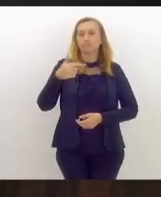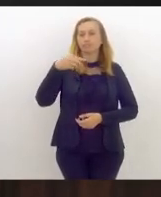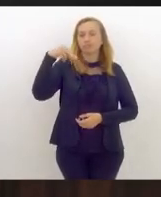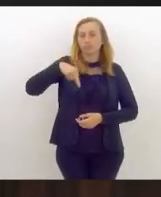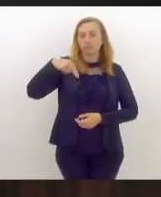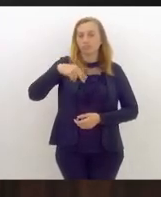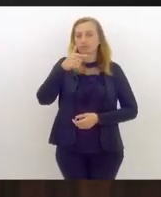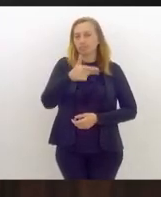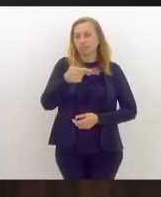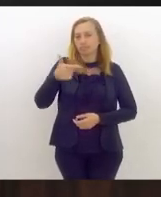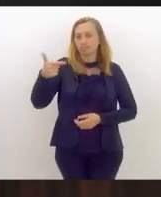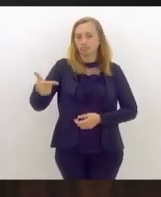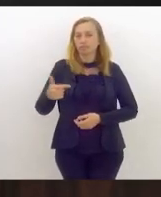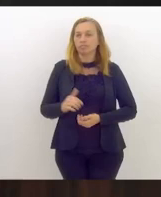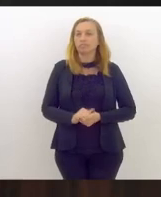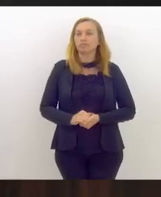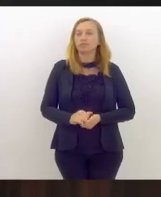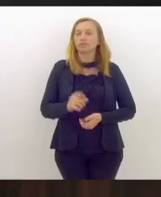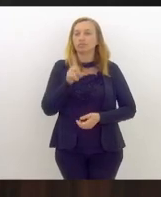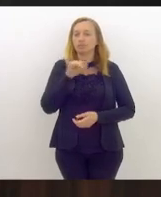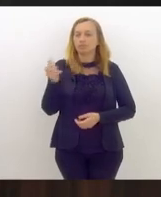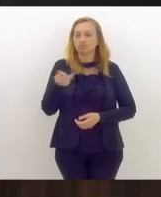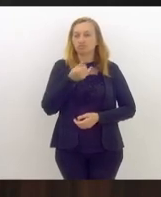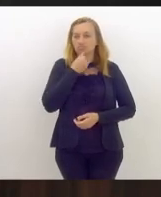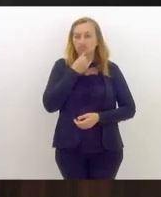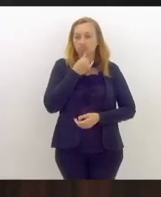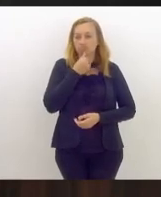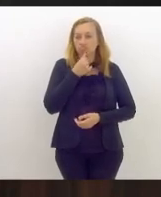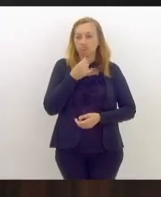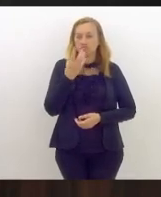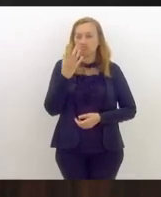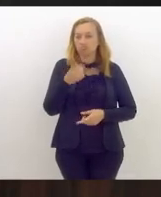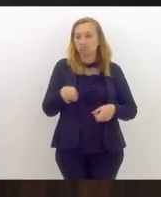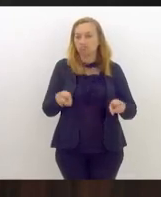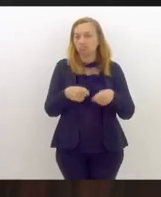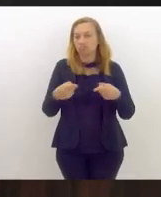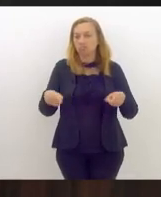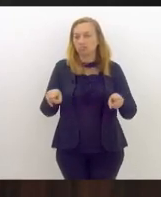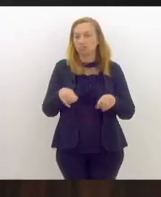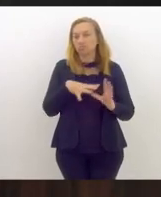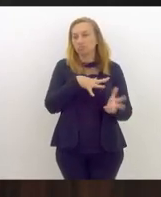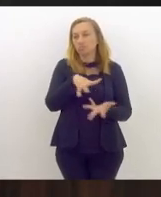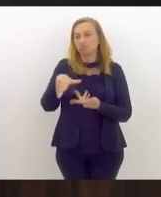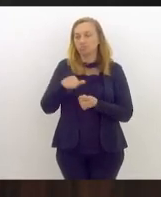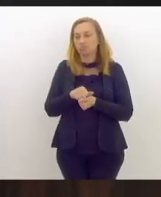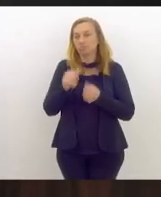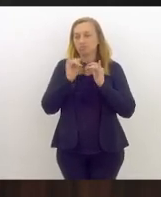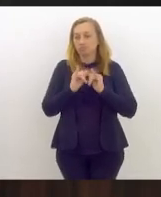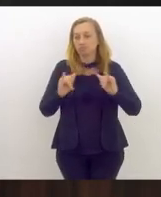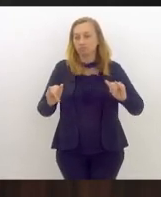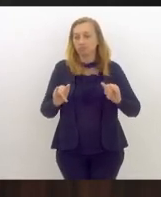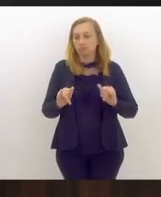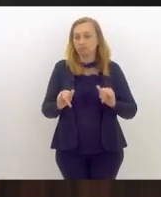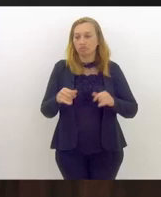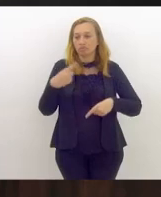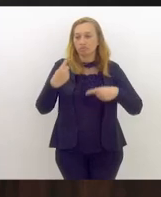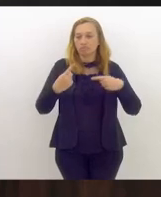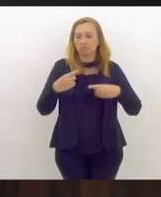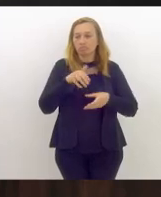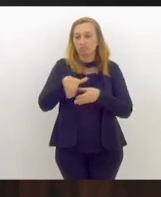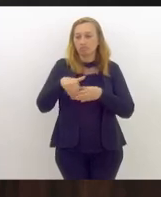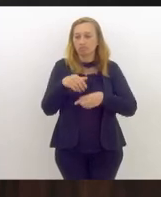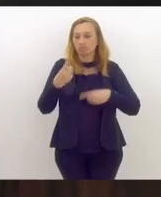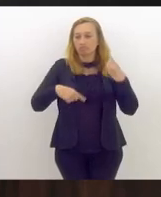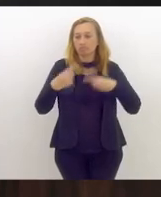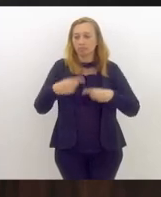22. Dia triste para a nossa música mundial. Anuncio, em regime de urgência, em votação,